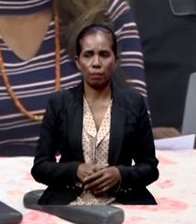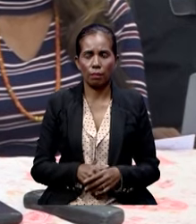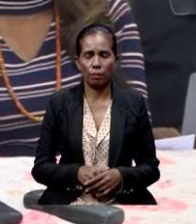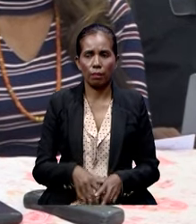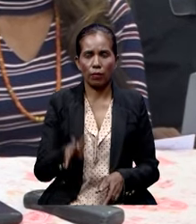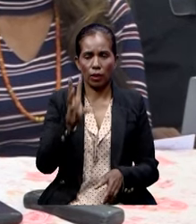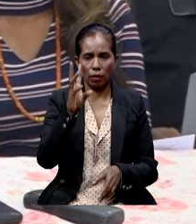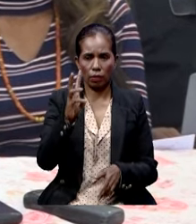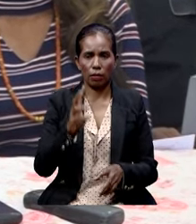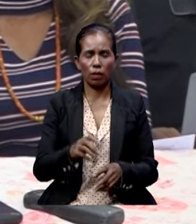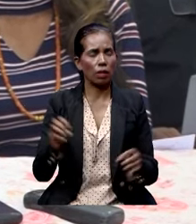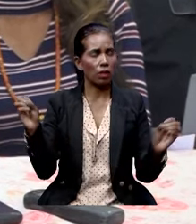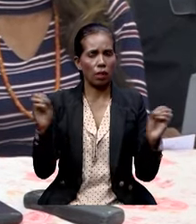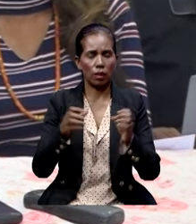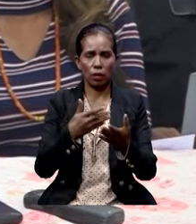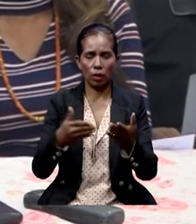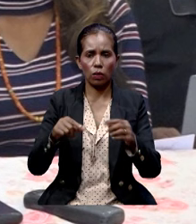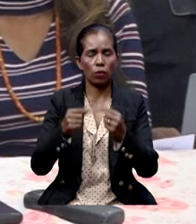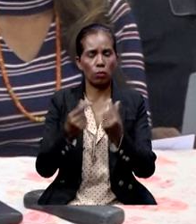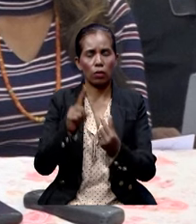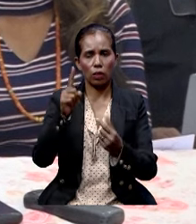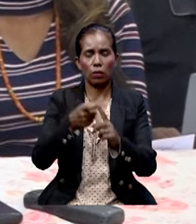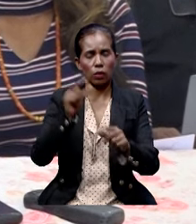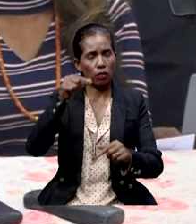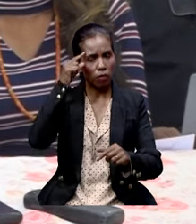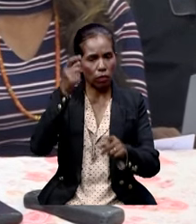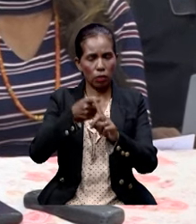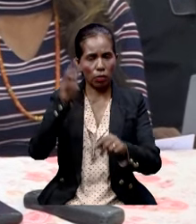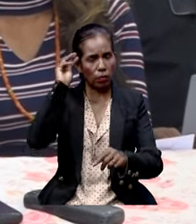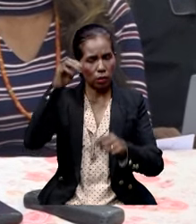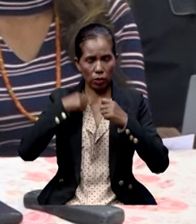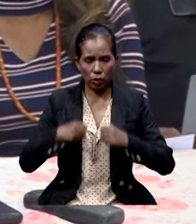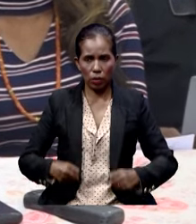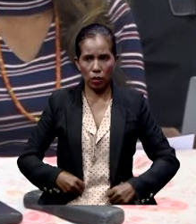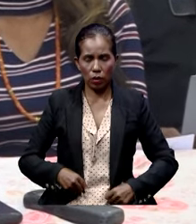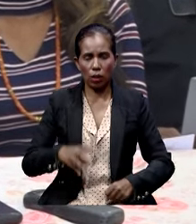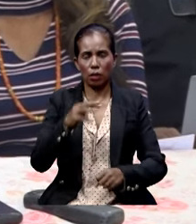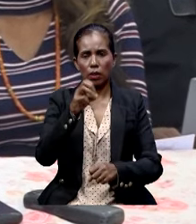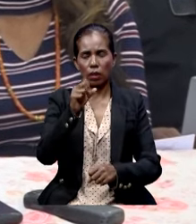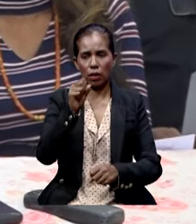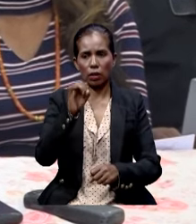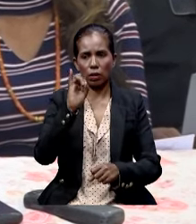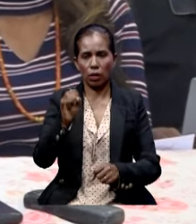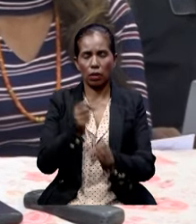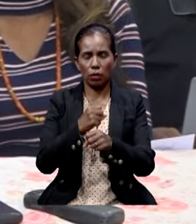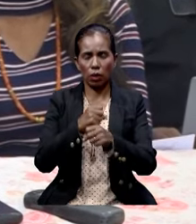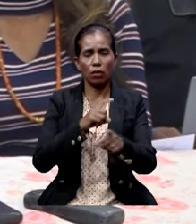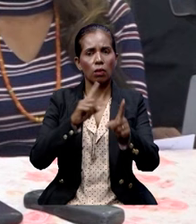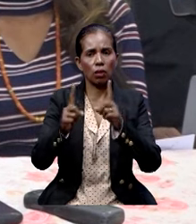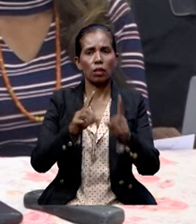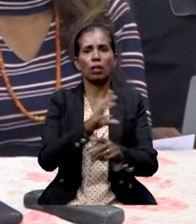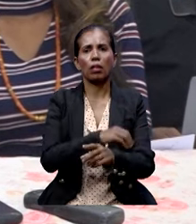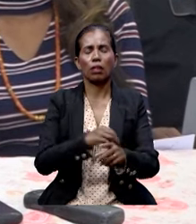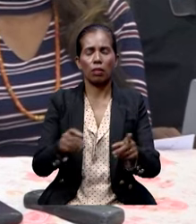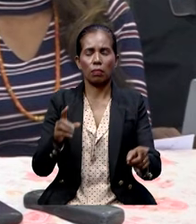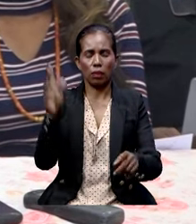Nen, la iha ekipa ida husi governo liu-liu Ministério Saúde no solidariedade social ho di halo intervenção